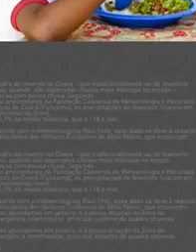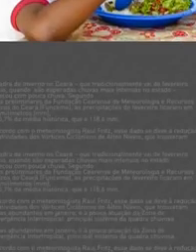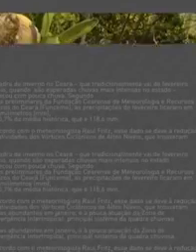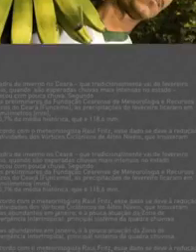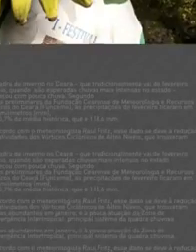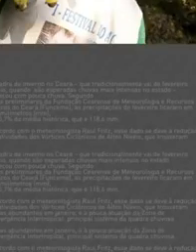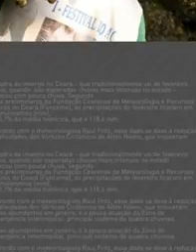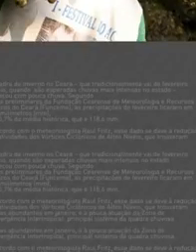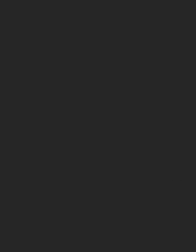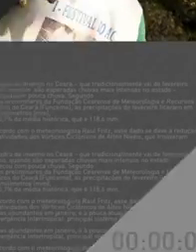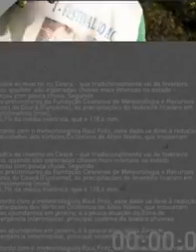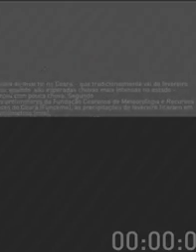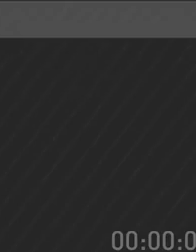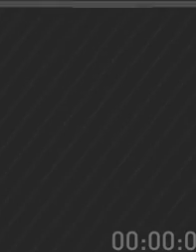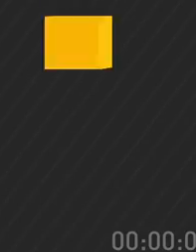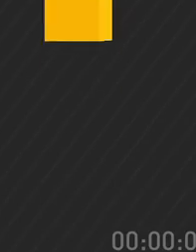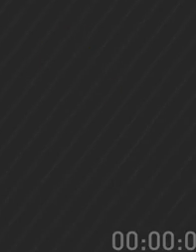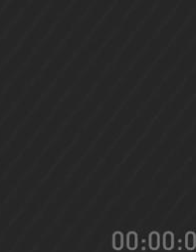ae